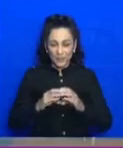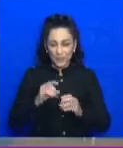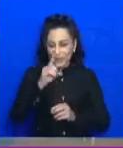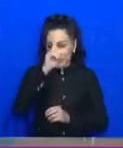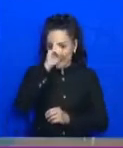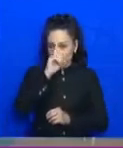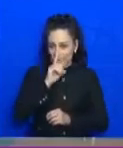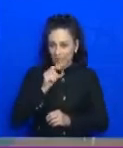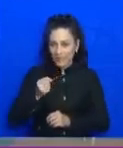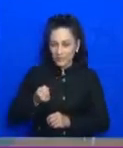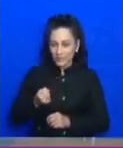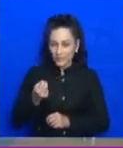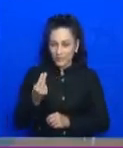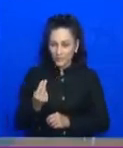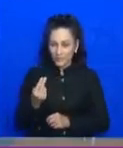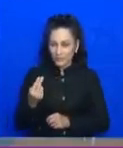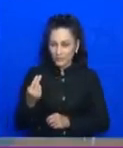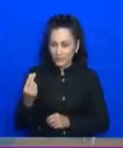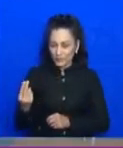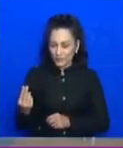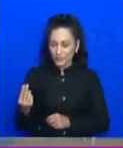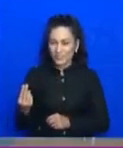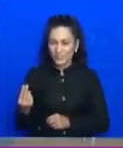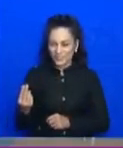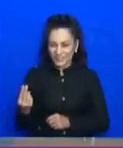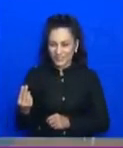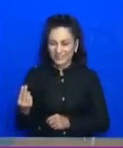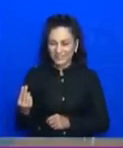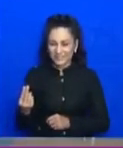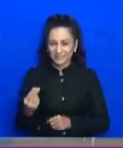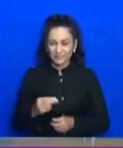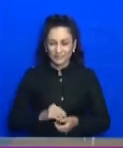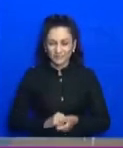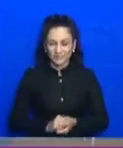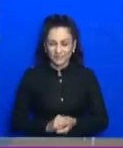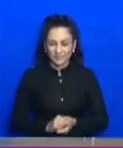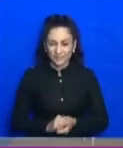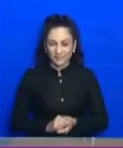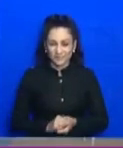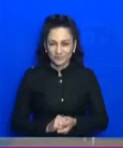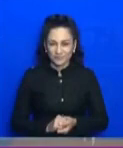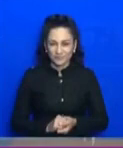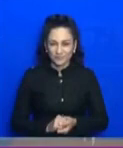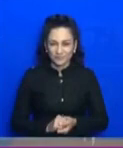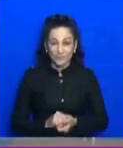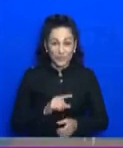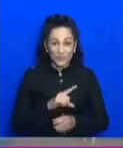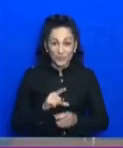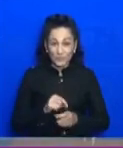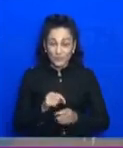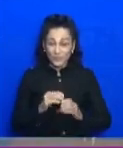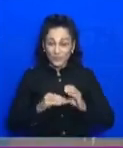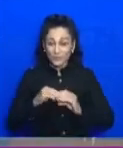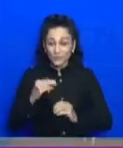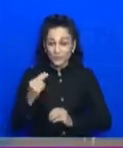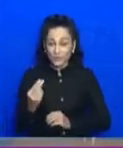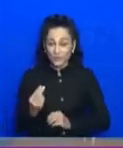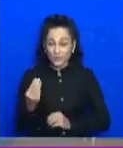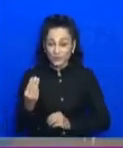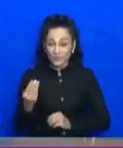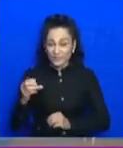Bola amarela, número 22. Amarela 22. Sorteio do concurso